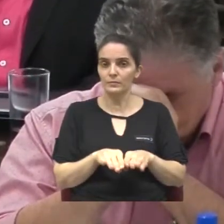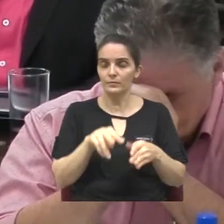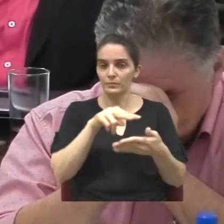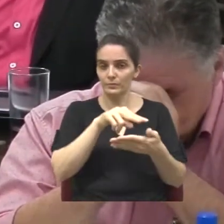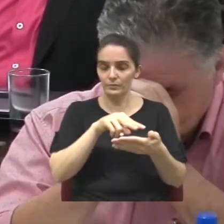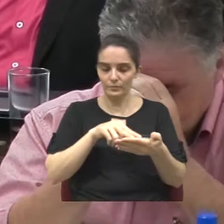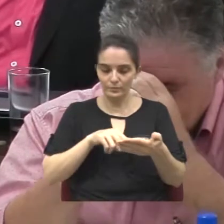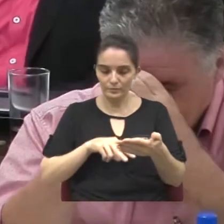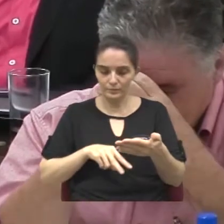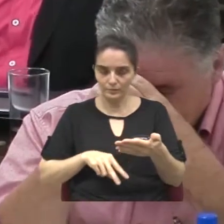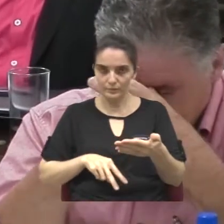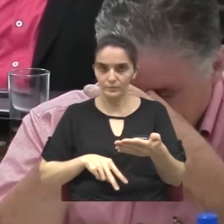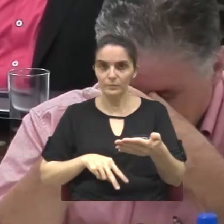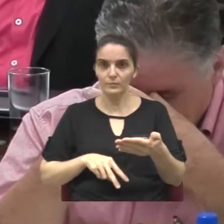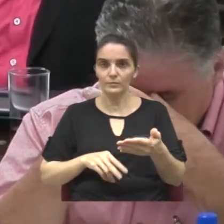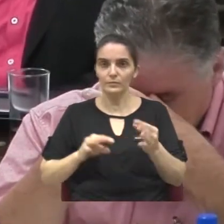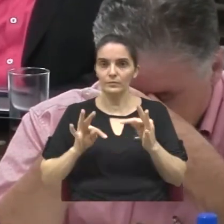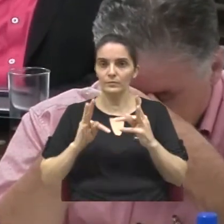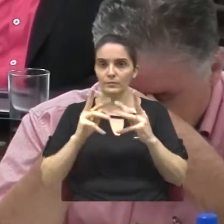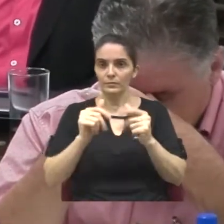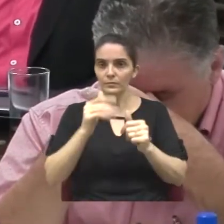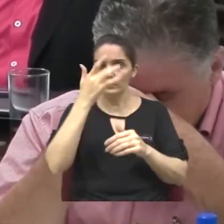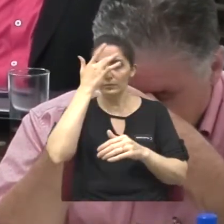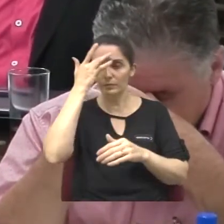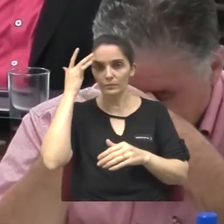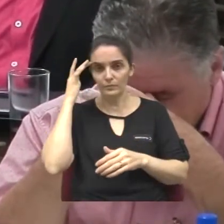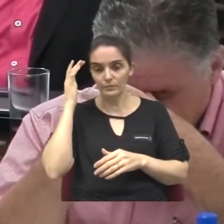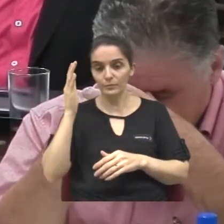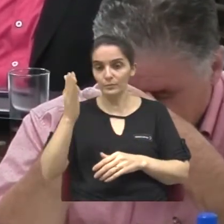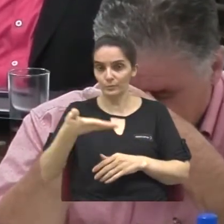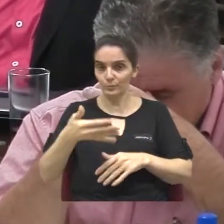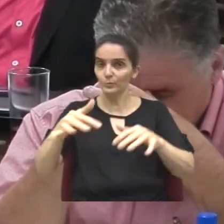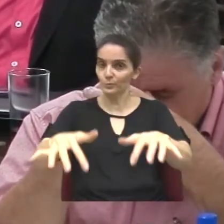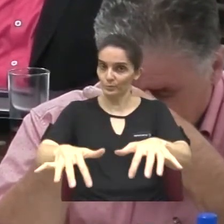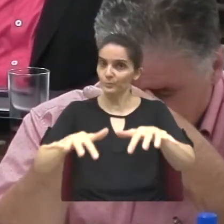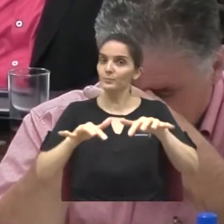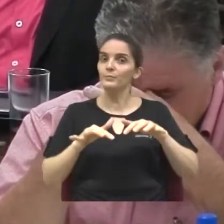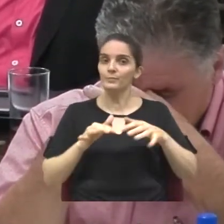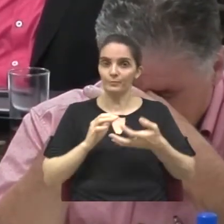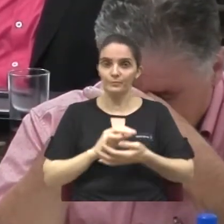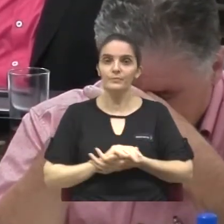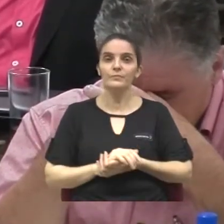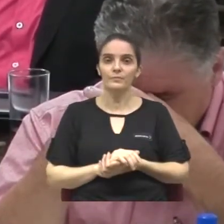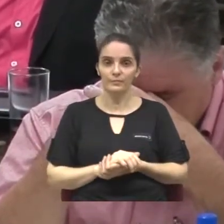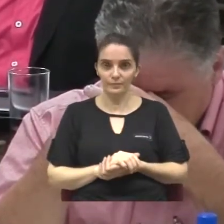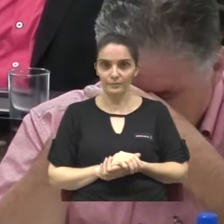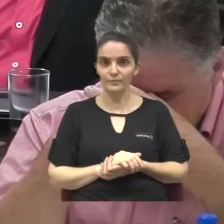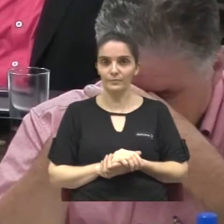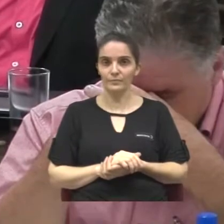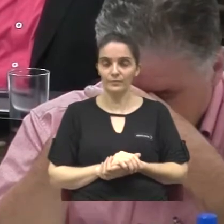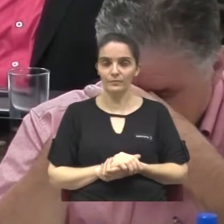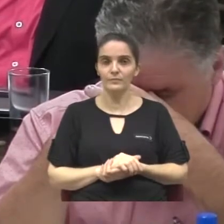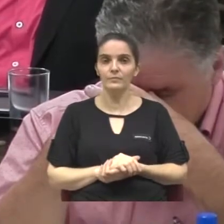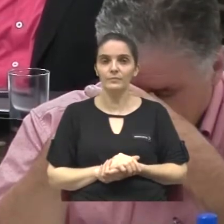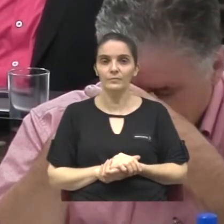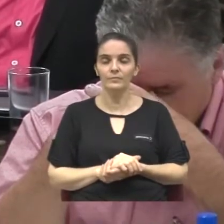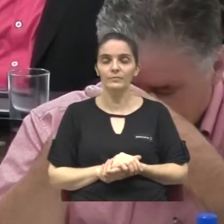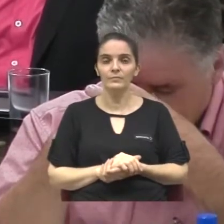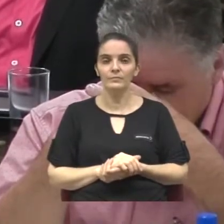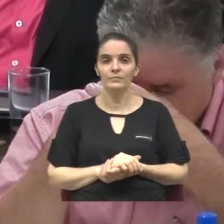visto a presença dos comissionados aqui no plenário dessa conspícua casa,